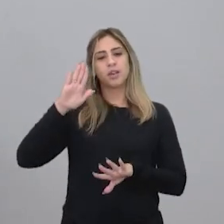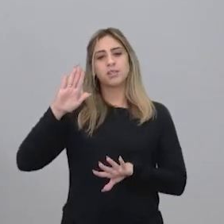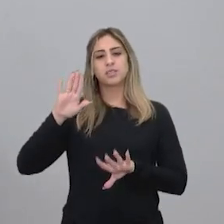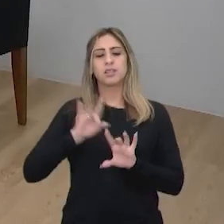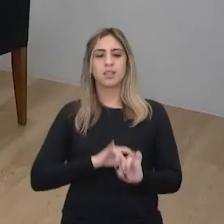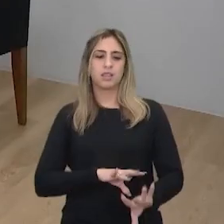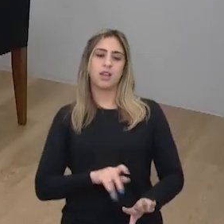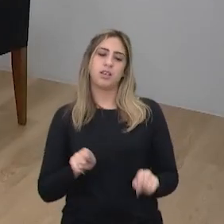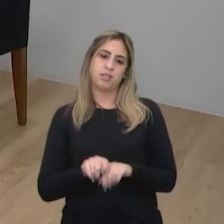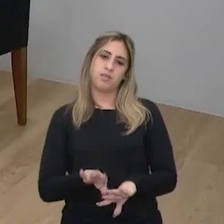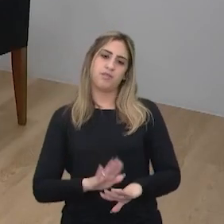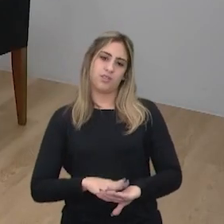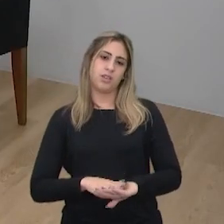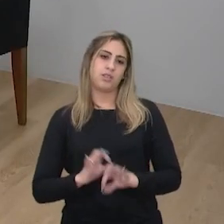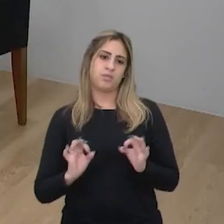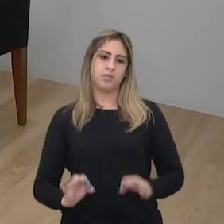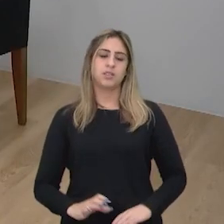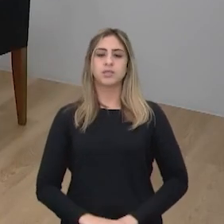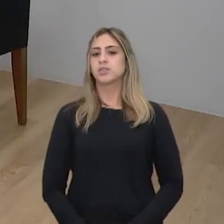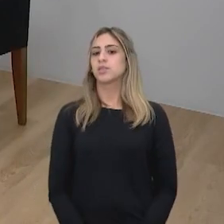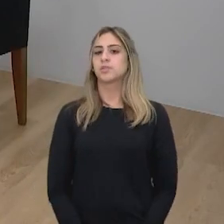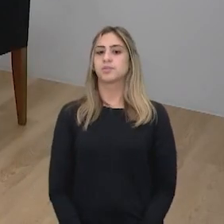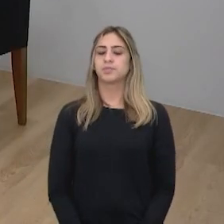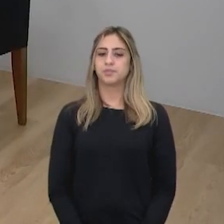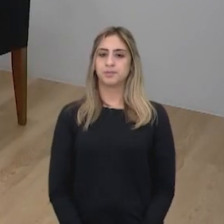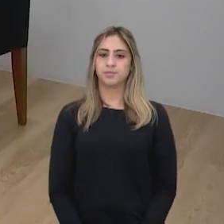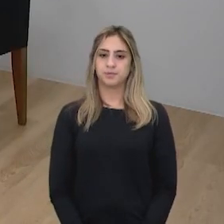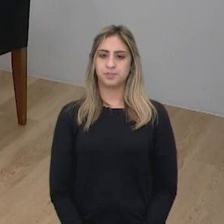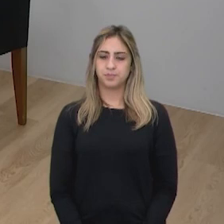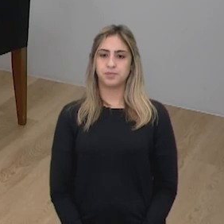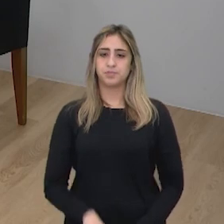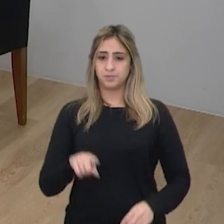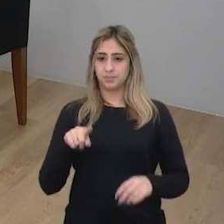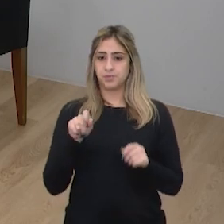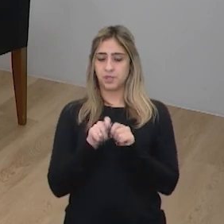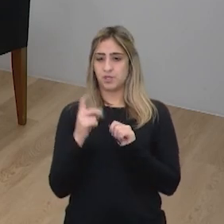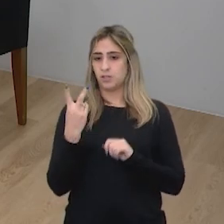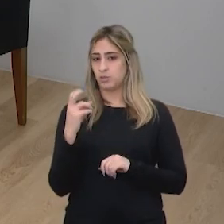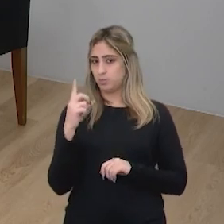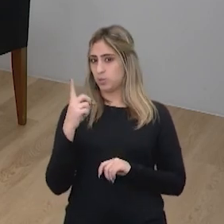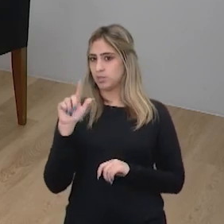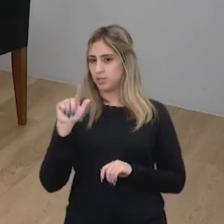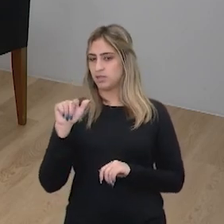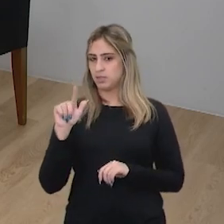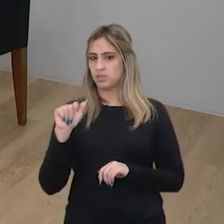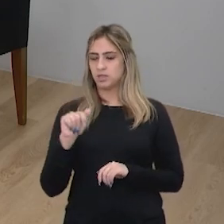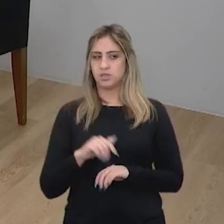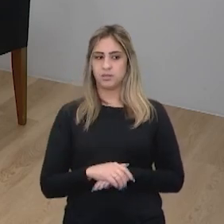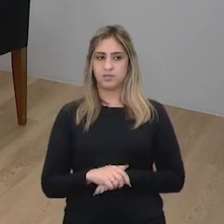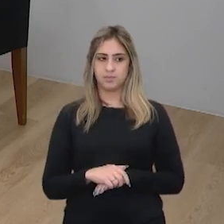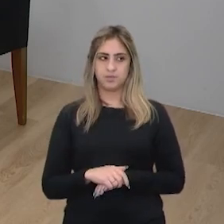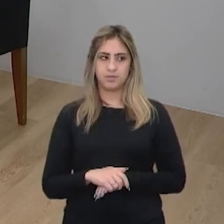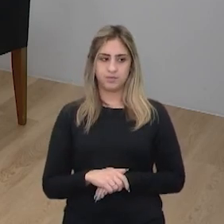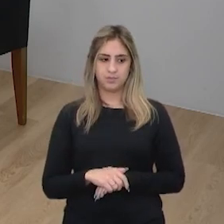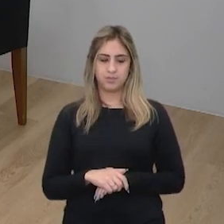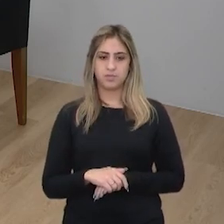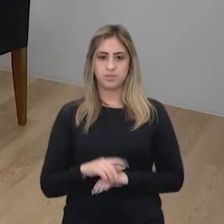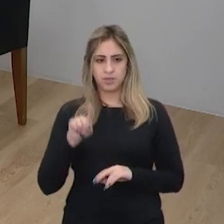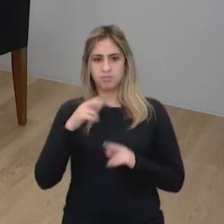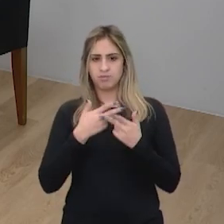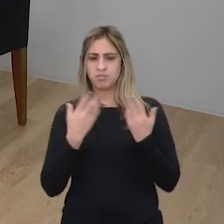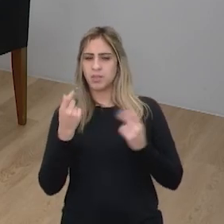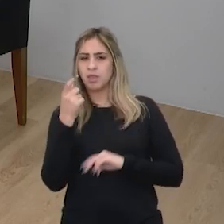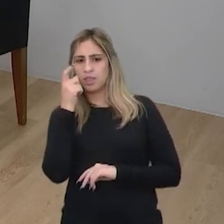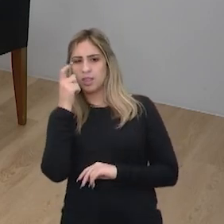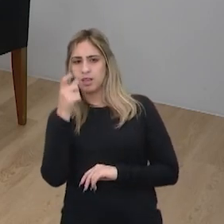técnicas de escalada mesmo. Entendi. Então, a Aconcagua você fez em 2017, né? Tava vendo, é um cume bem interessante